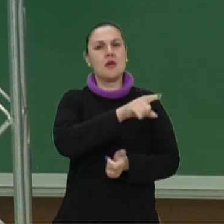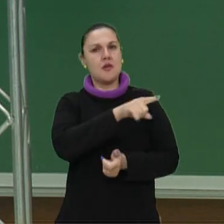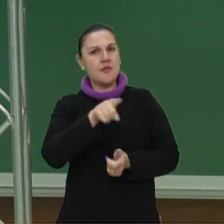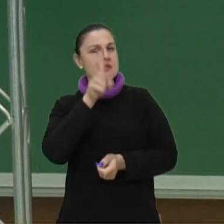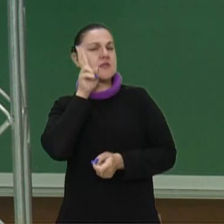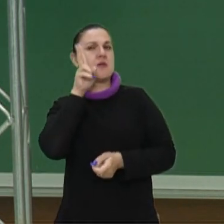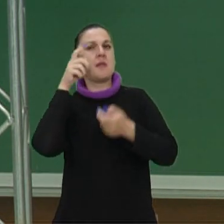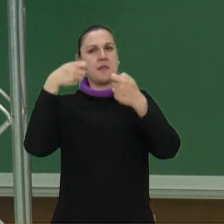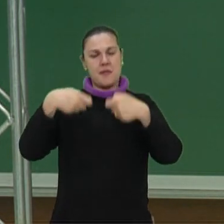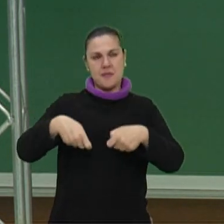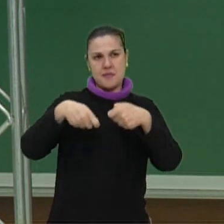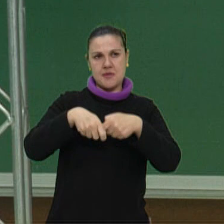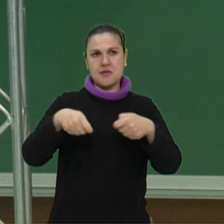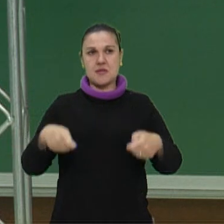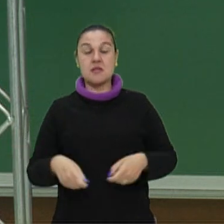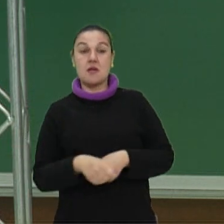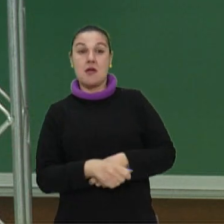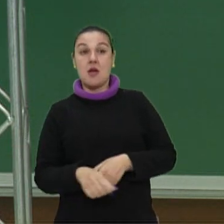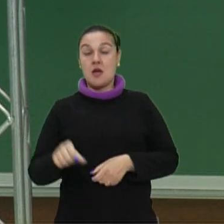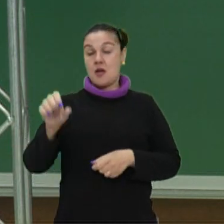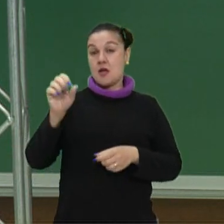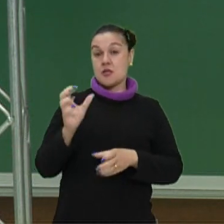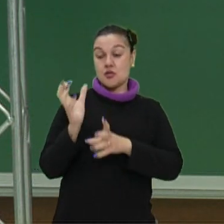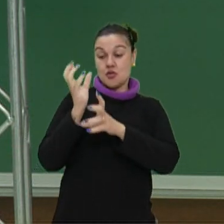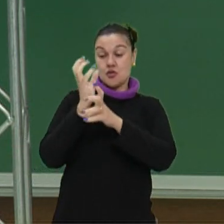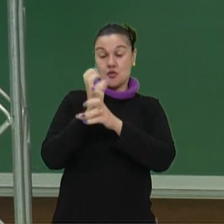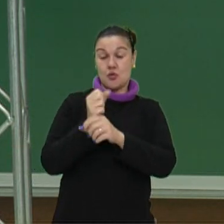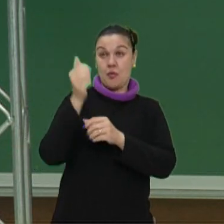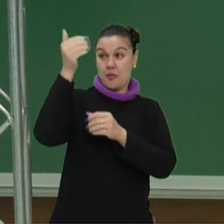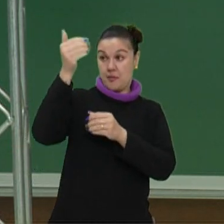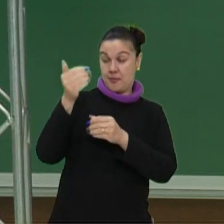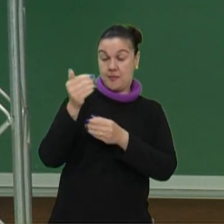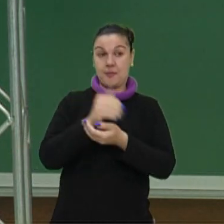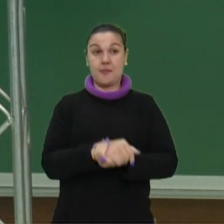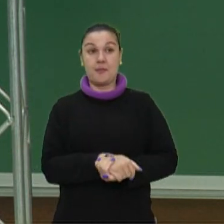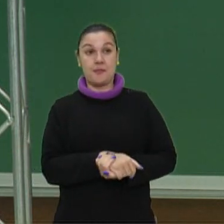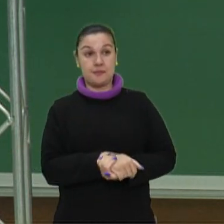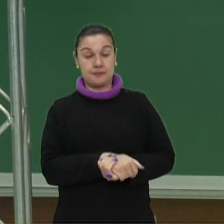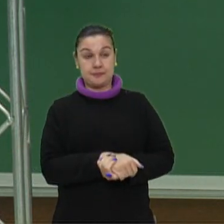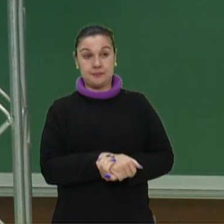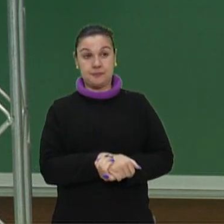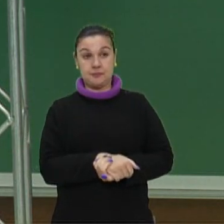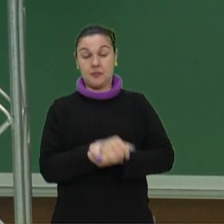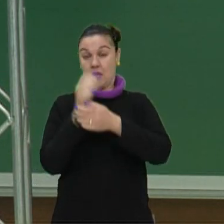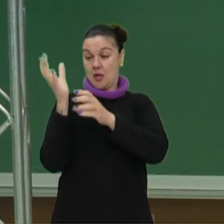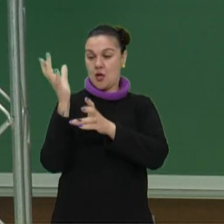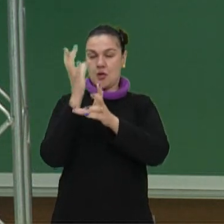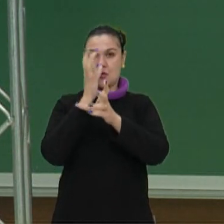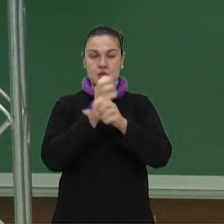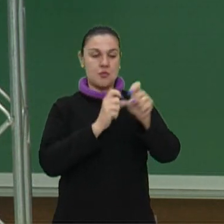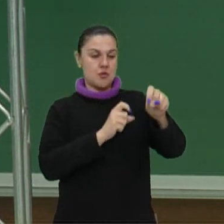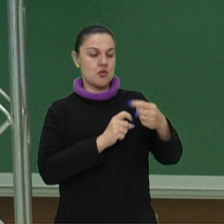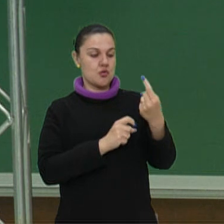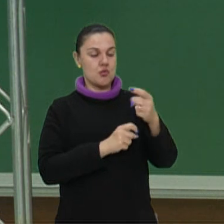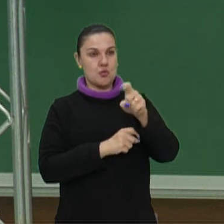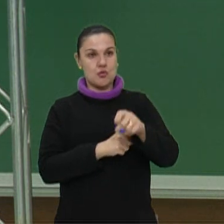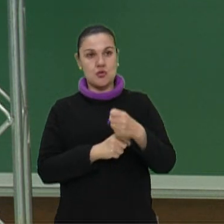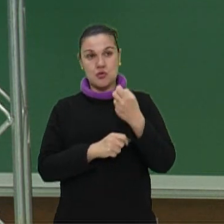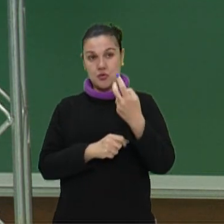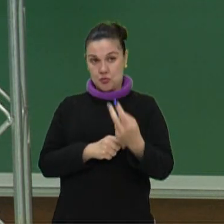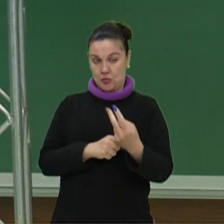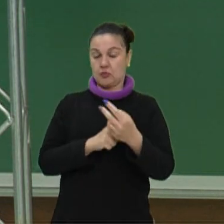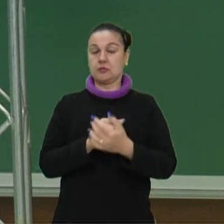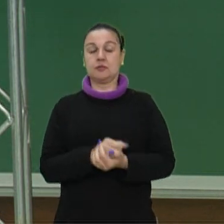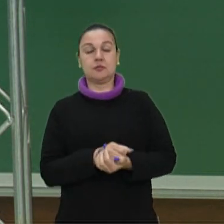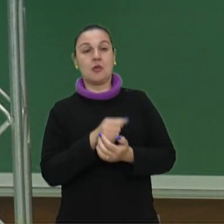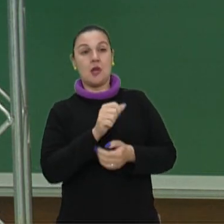que a soma das duas raízes é menos b sobre a, né? Isso quando a gente coloca o sobre a aqui é